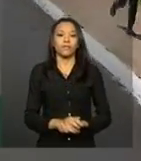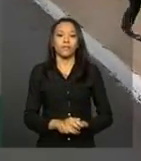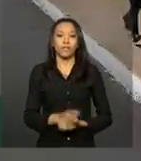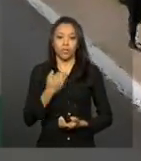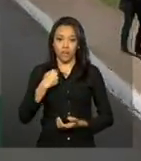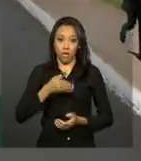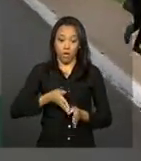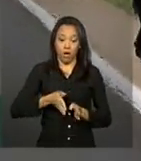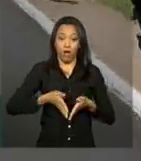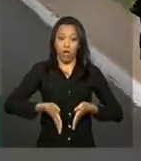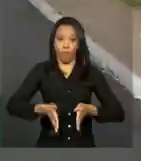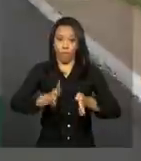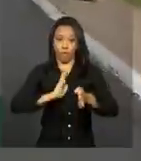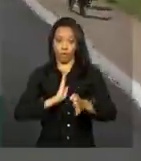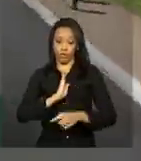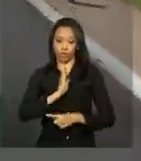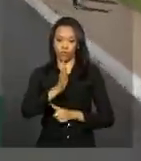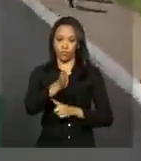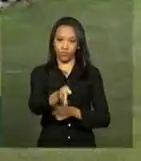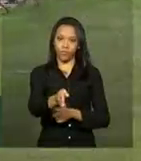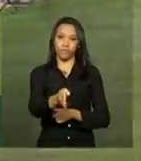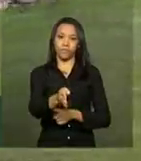ao Congresso Nacional.